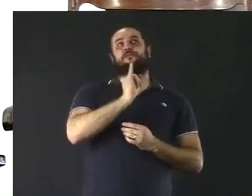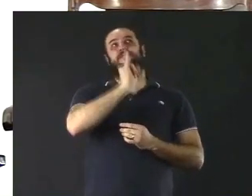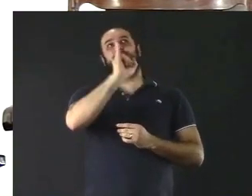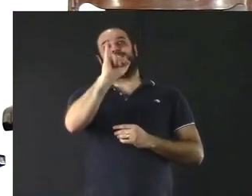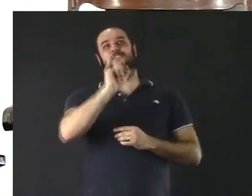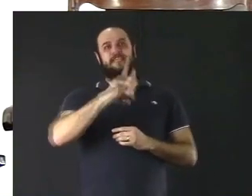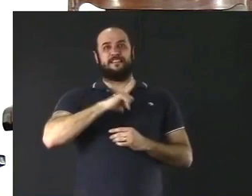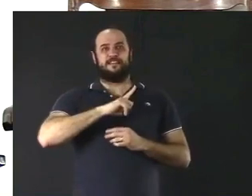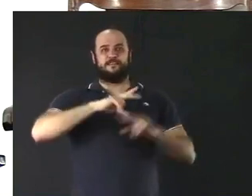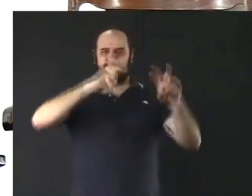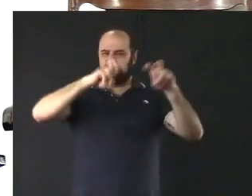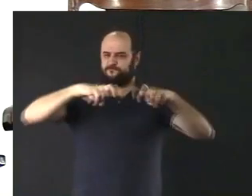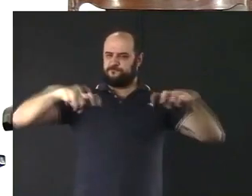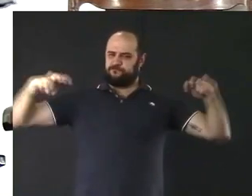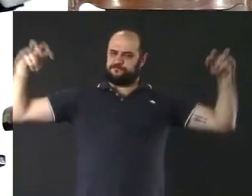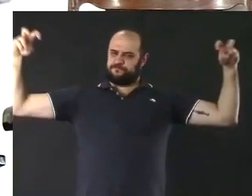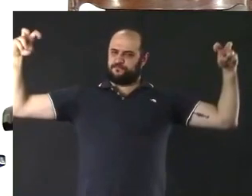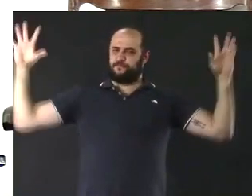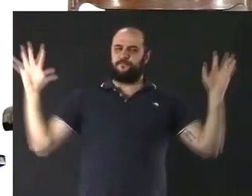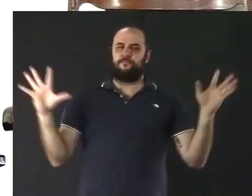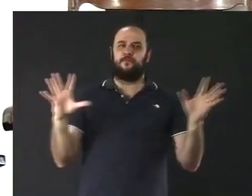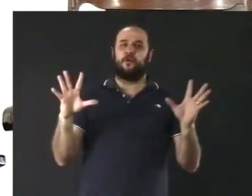plateia numa arquibancada